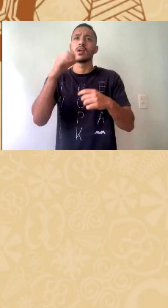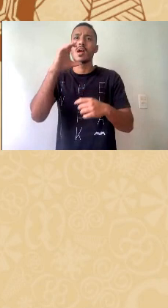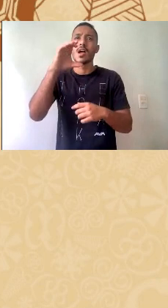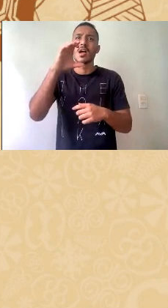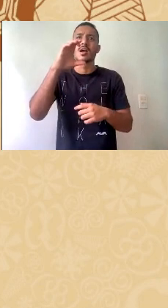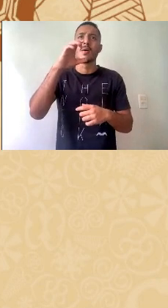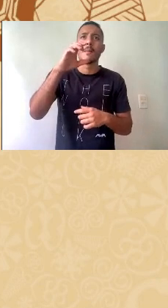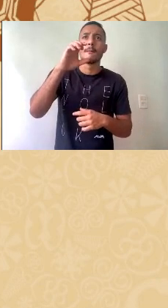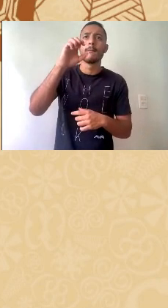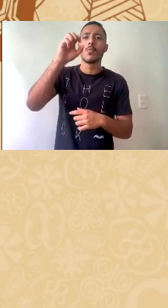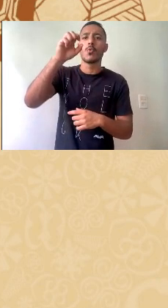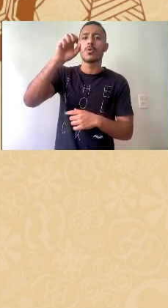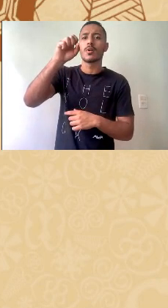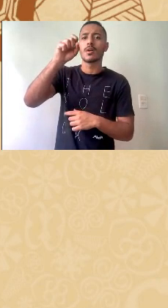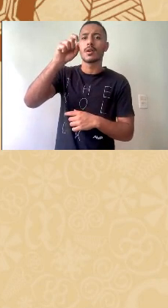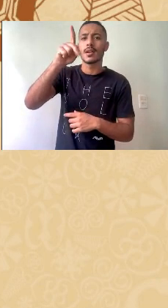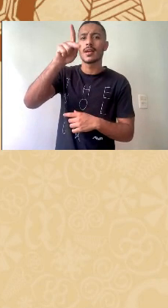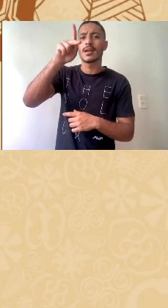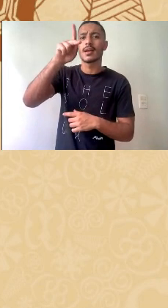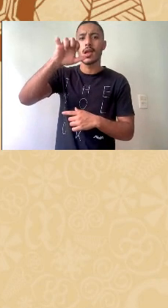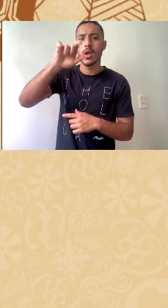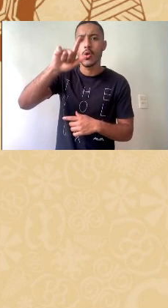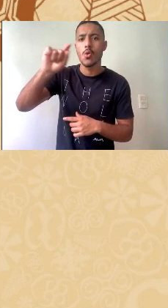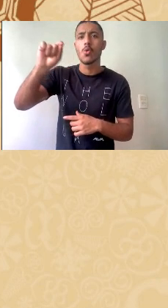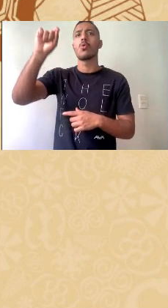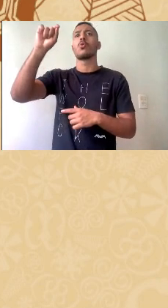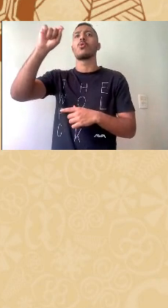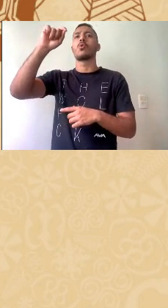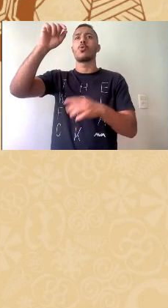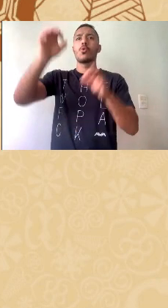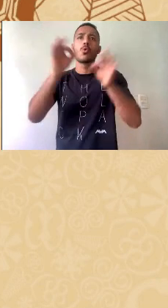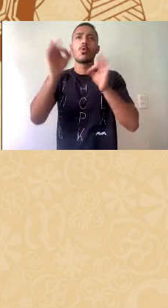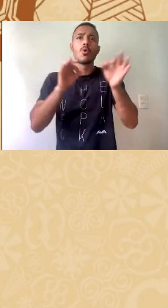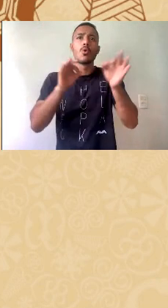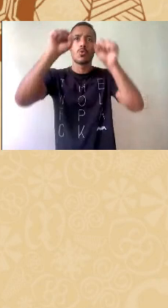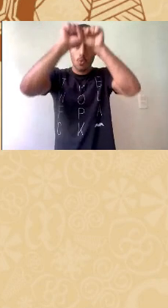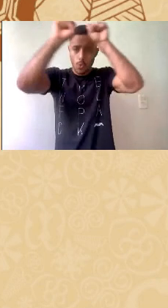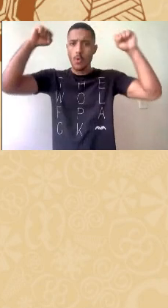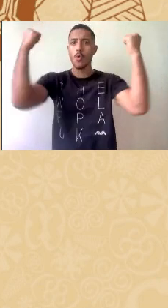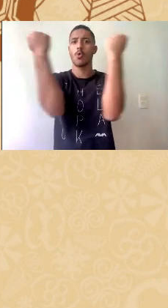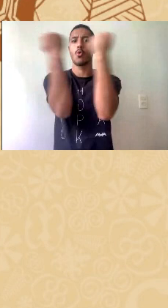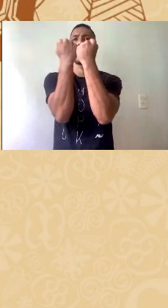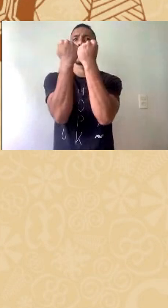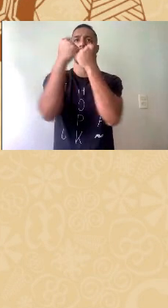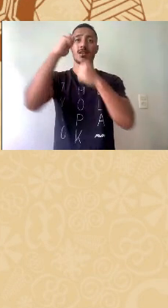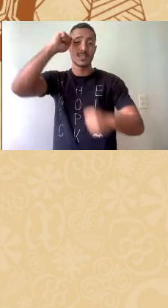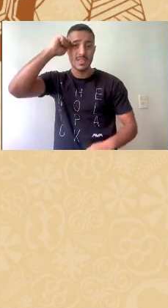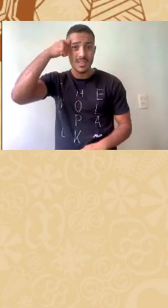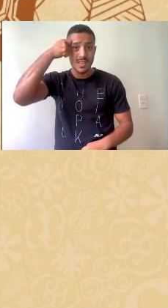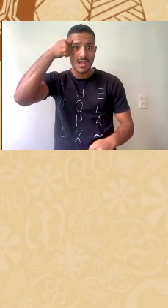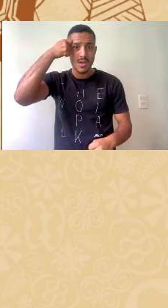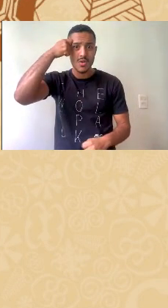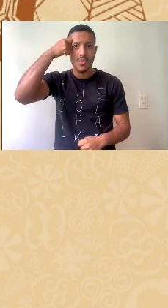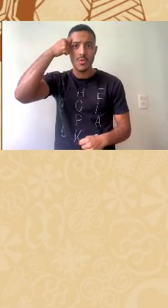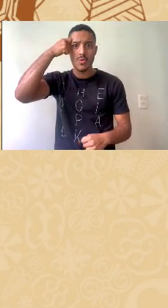Negro, organizou o primeiro Congresso do Negro Brasileiro, realizou o concurso de artes plásticas que teve como tema Cristo